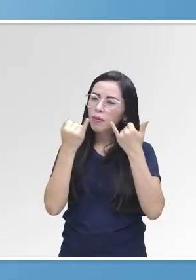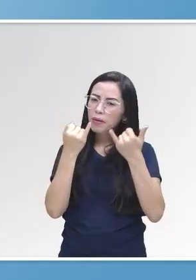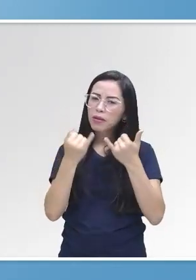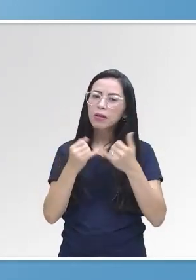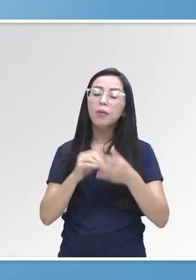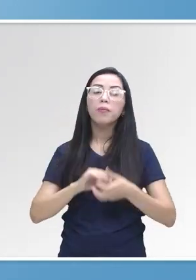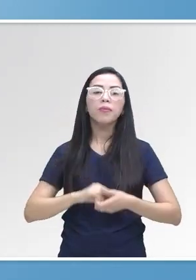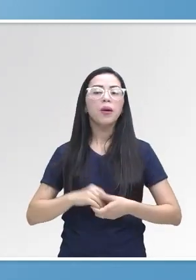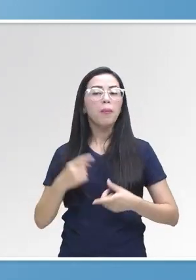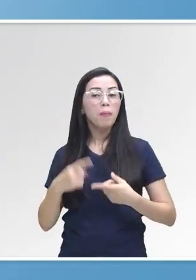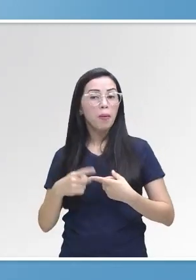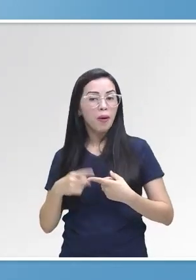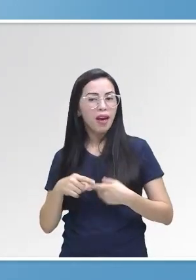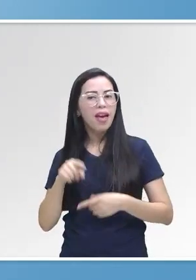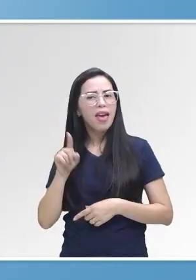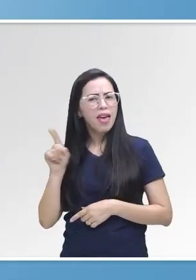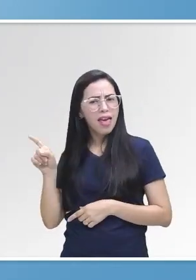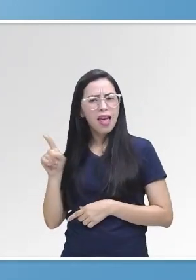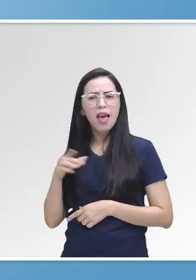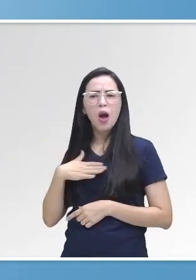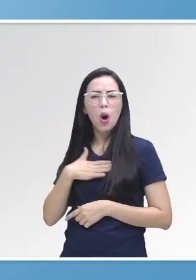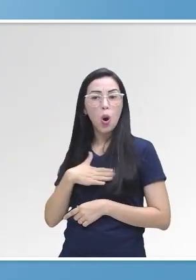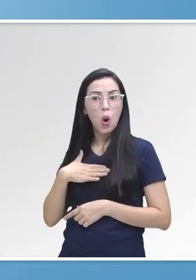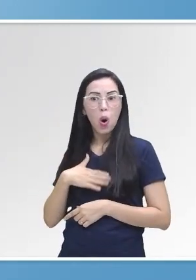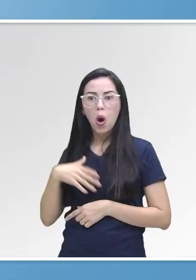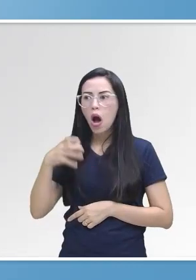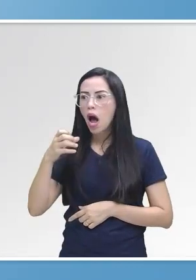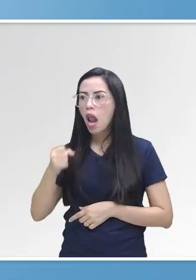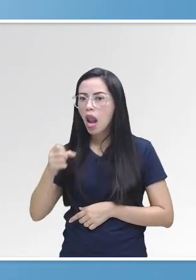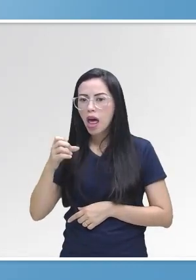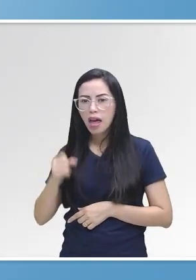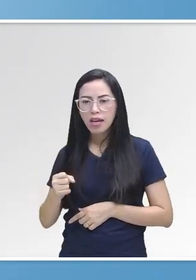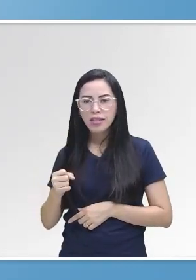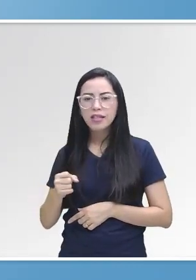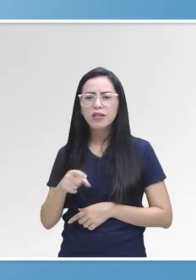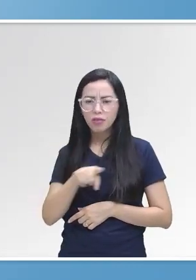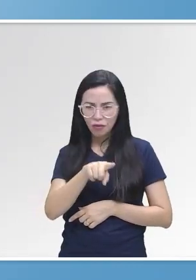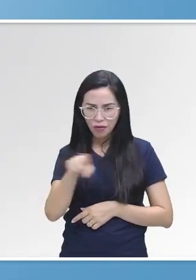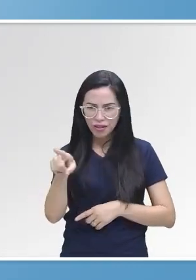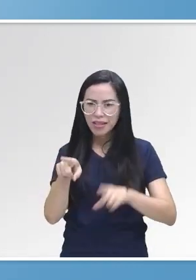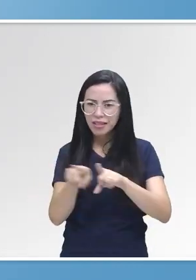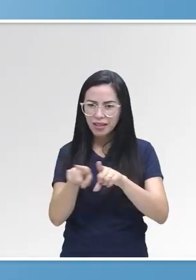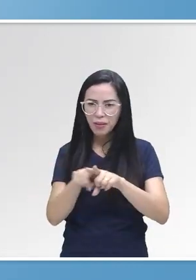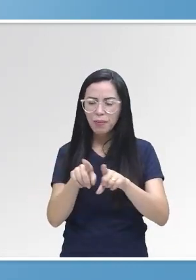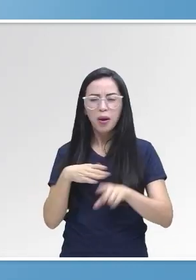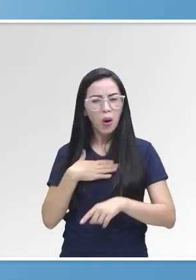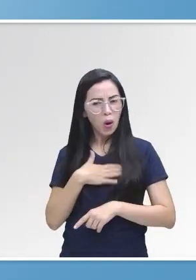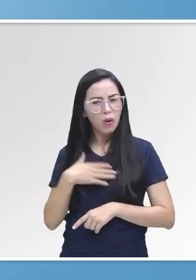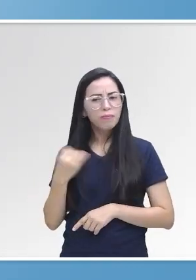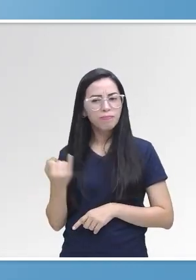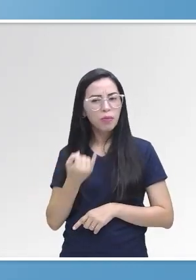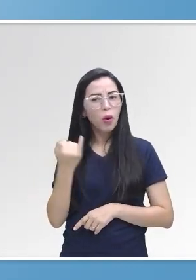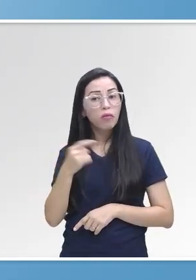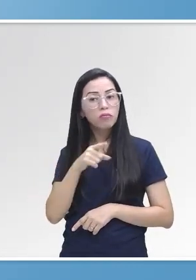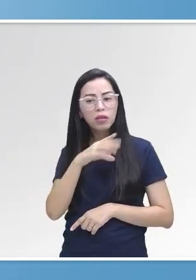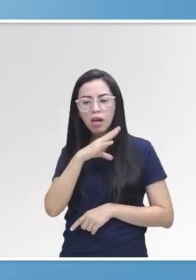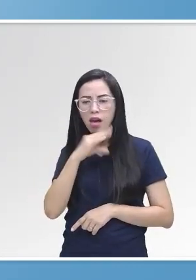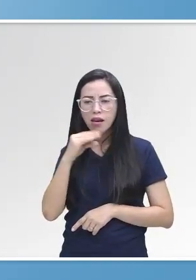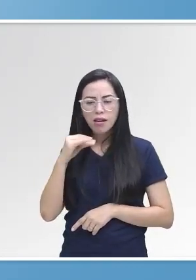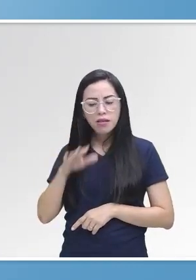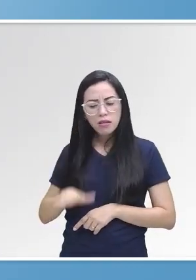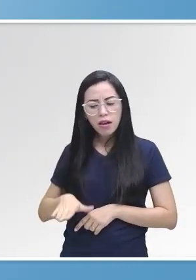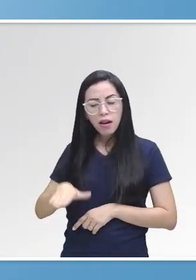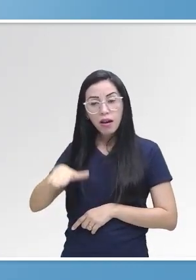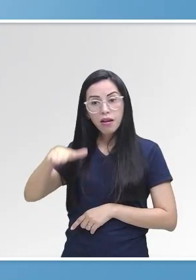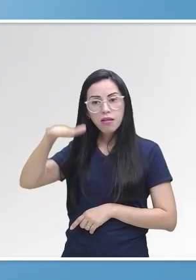tomar muito leite você gosta de leite é bom não é fácil bem para criança crescer forte e saudável faz bem para os